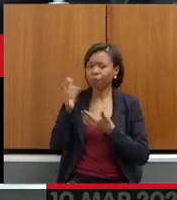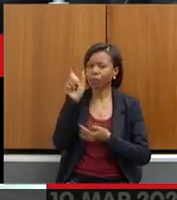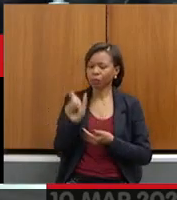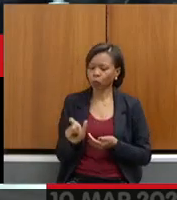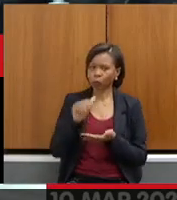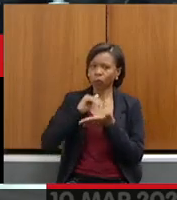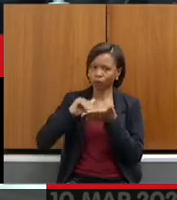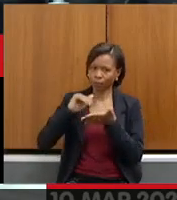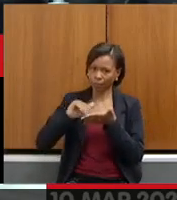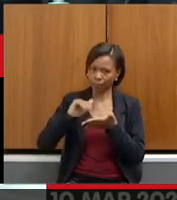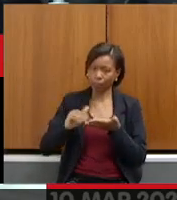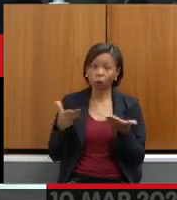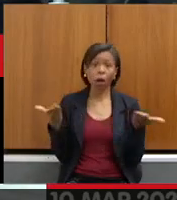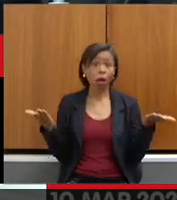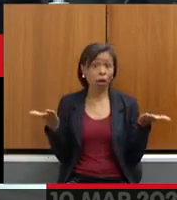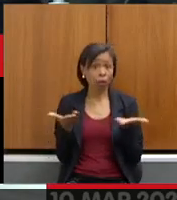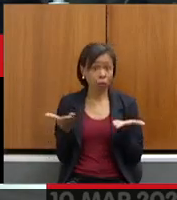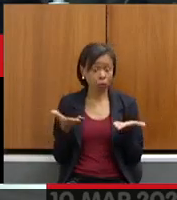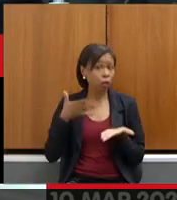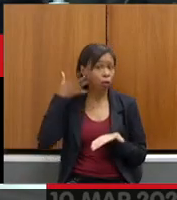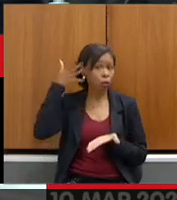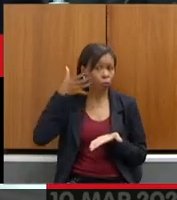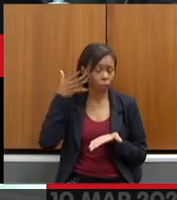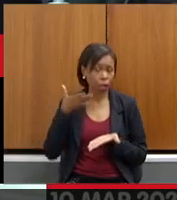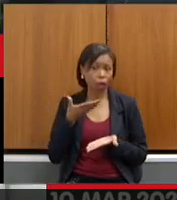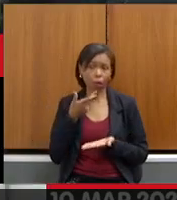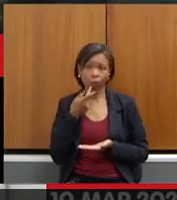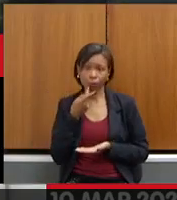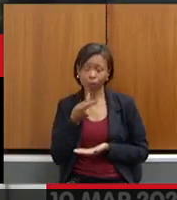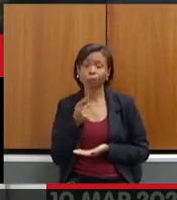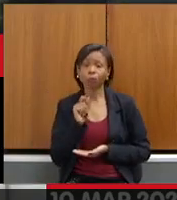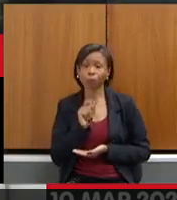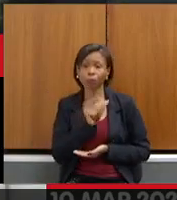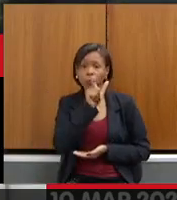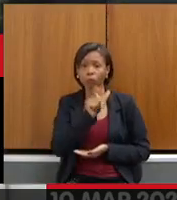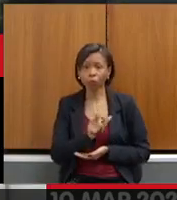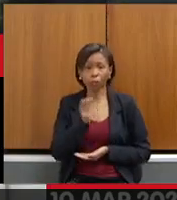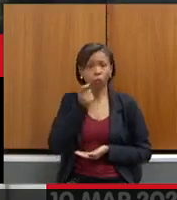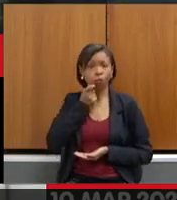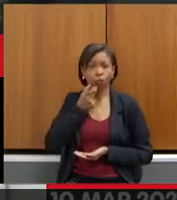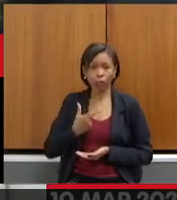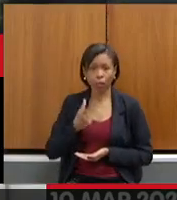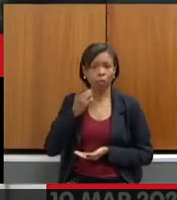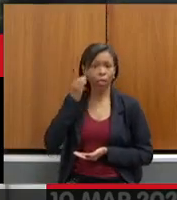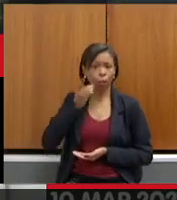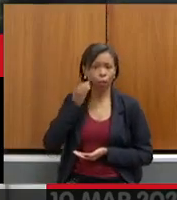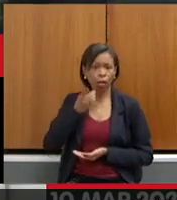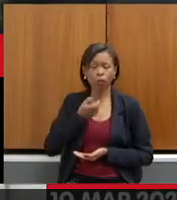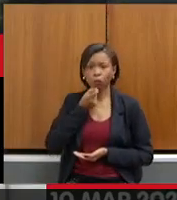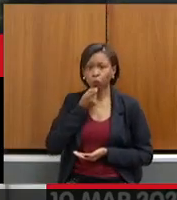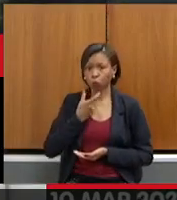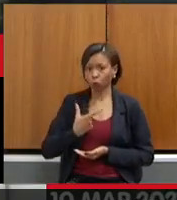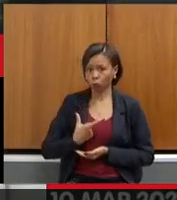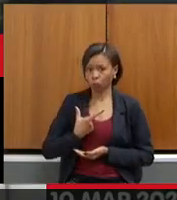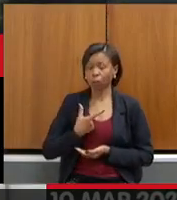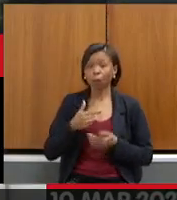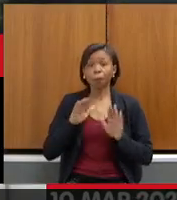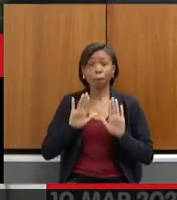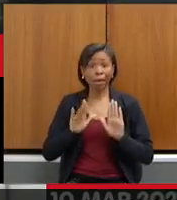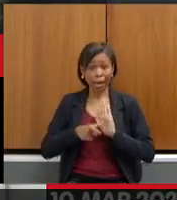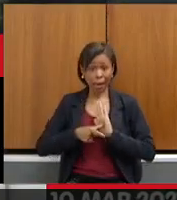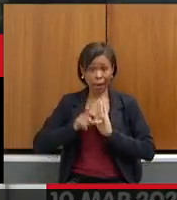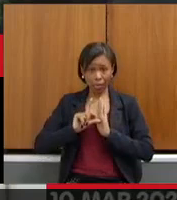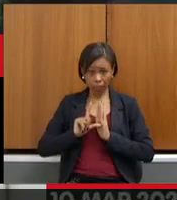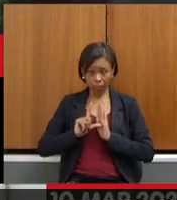secretário passamos agora a palavra ao Deputado João Vitor Xavier informamos antes disso